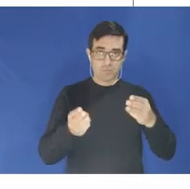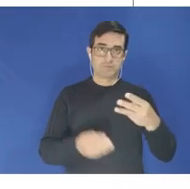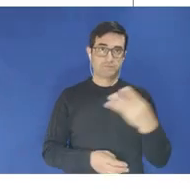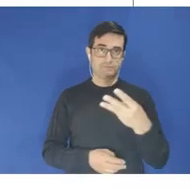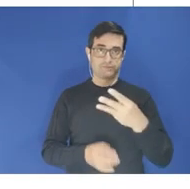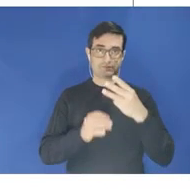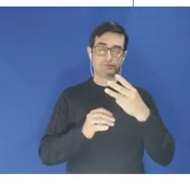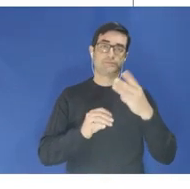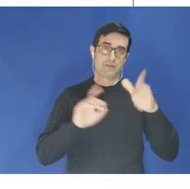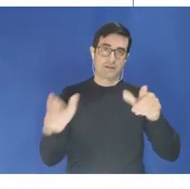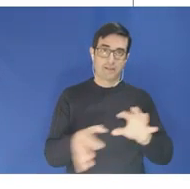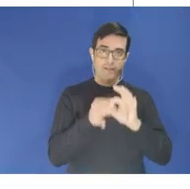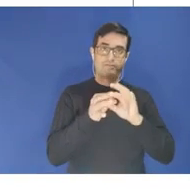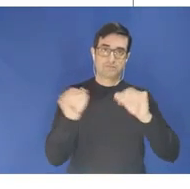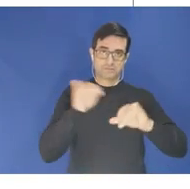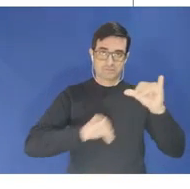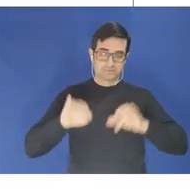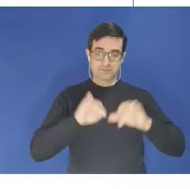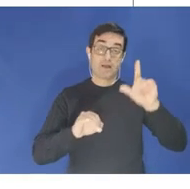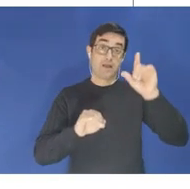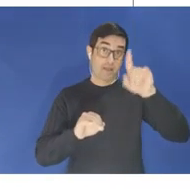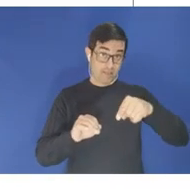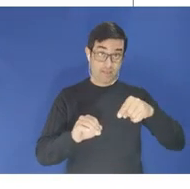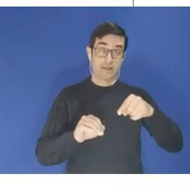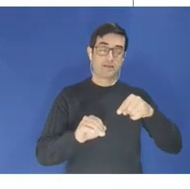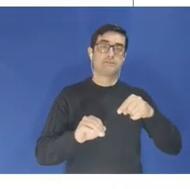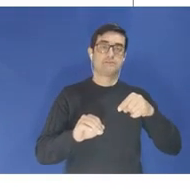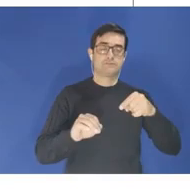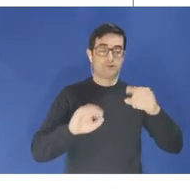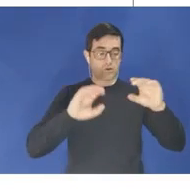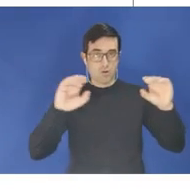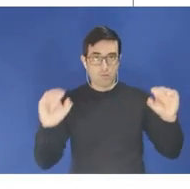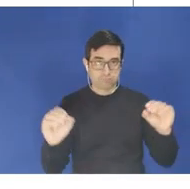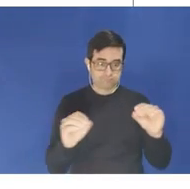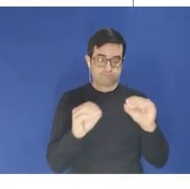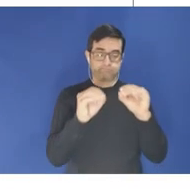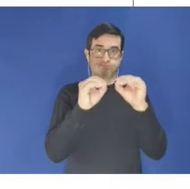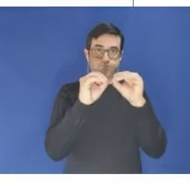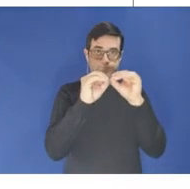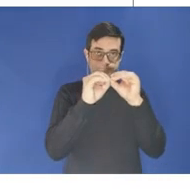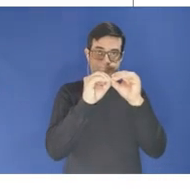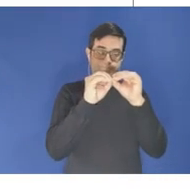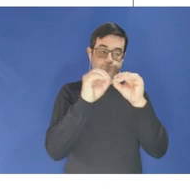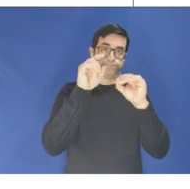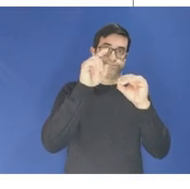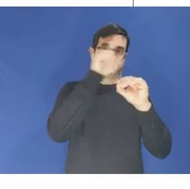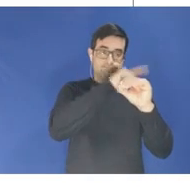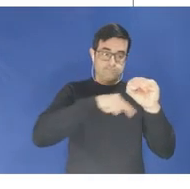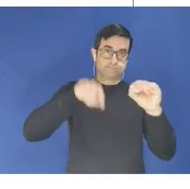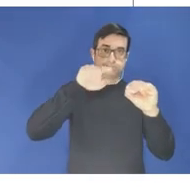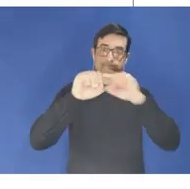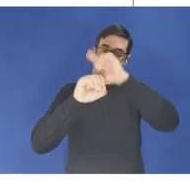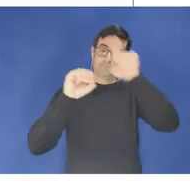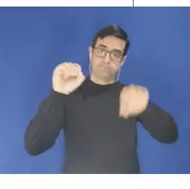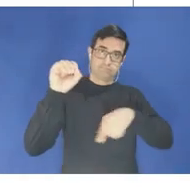no módulo 3 de ligações químicas, que ocorre a interpenetração dos orbitais e, obviamente, o